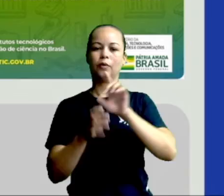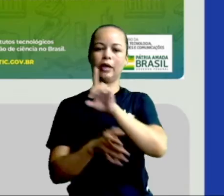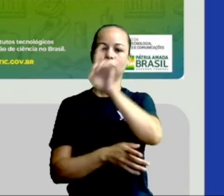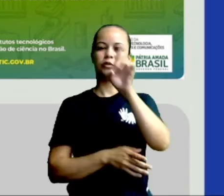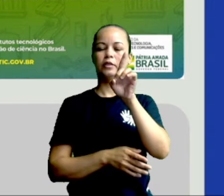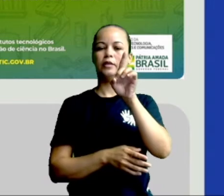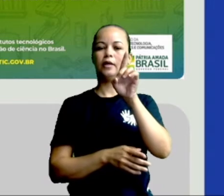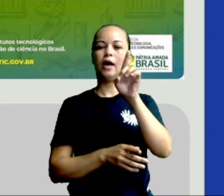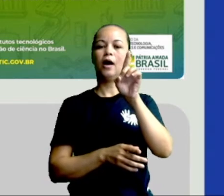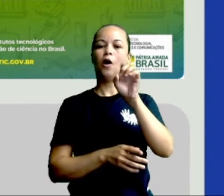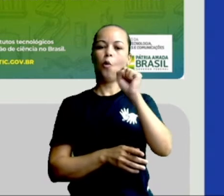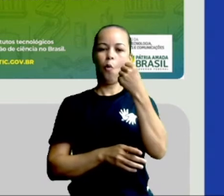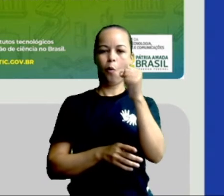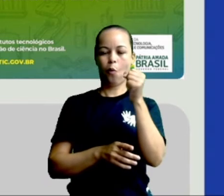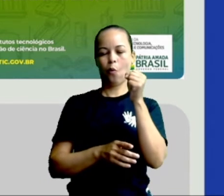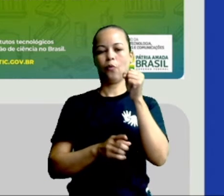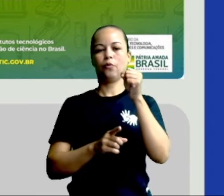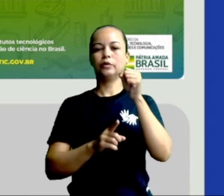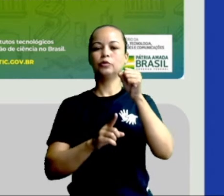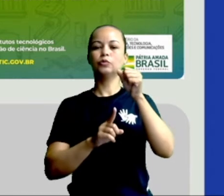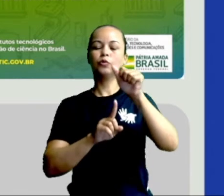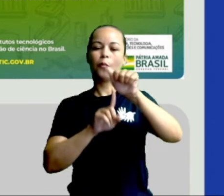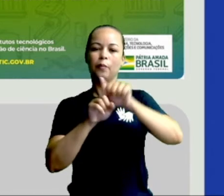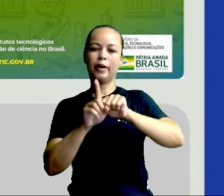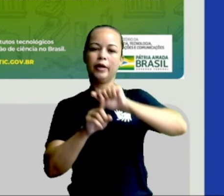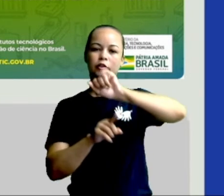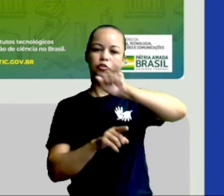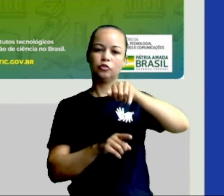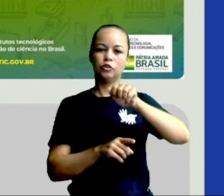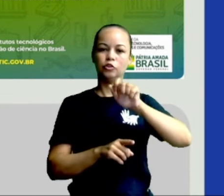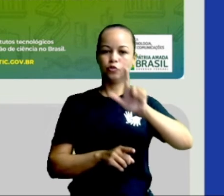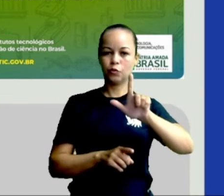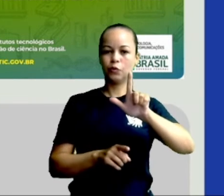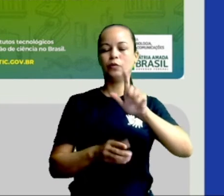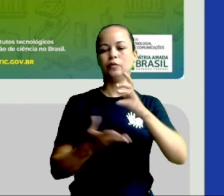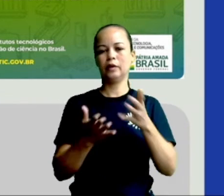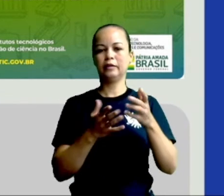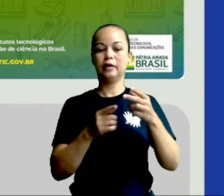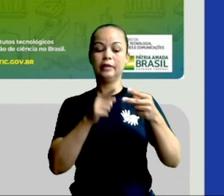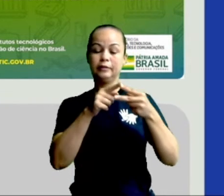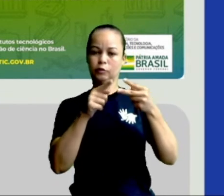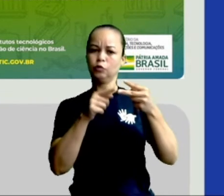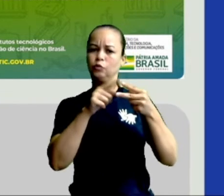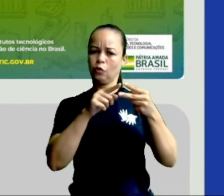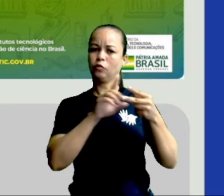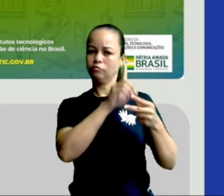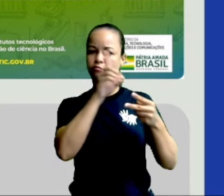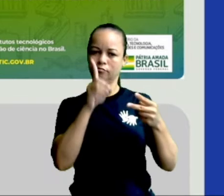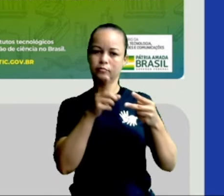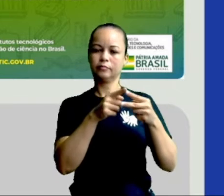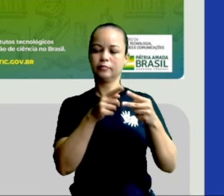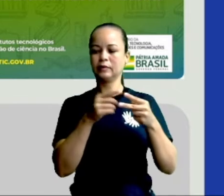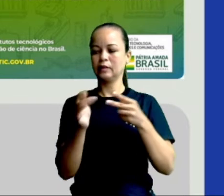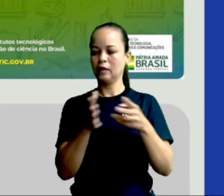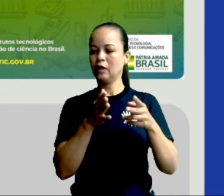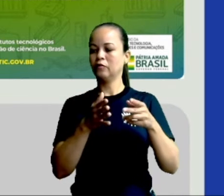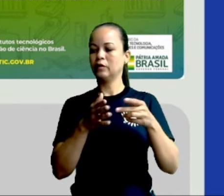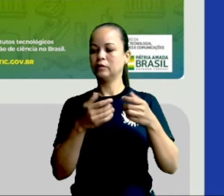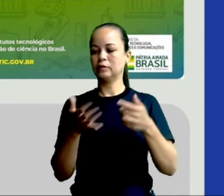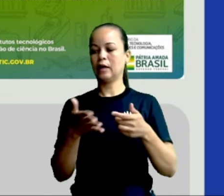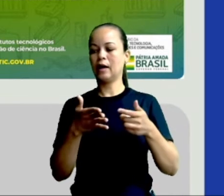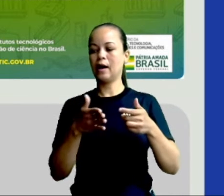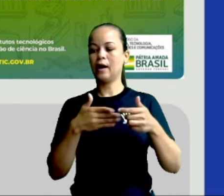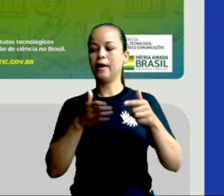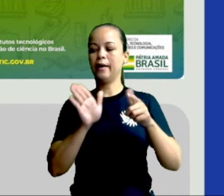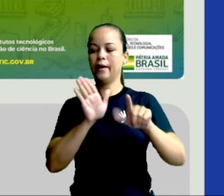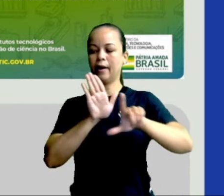julho, ele tem, na verdade, são comemorados em duas datas. O Dia da Ciência, que é fruto da Lei